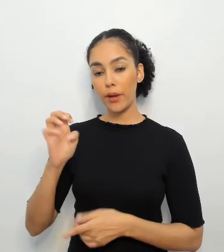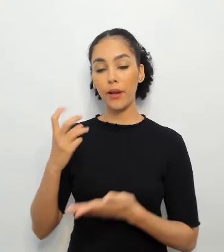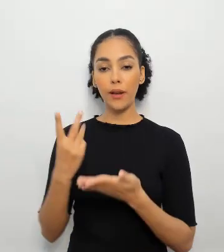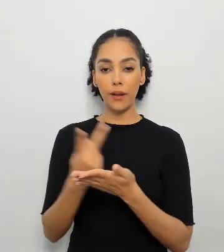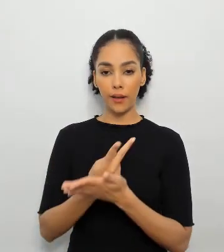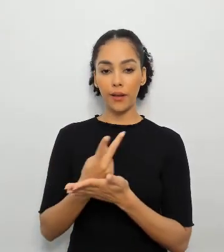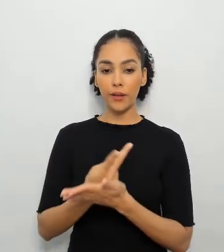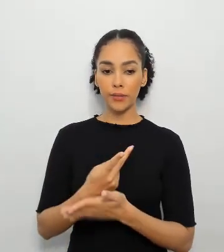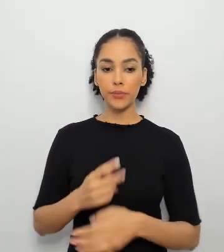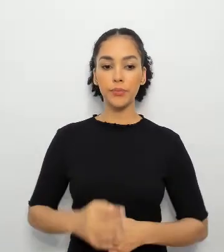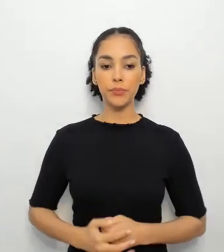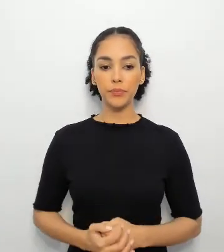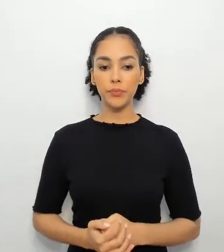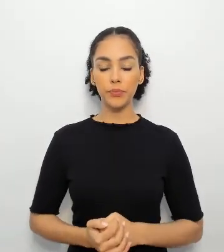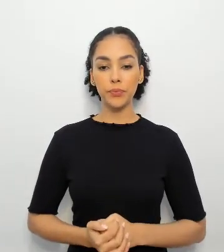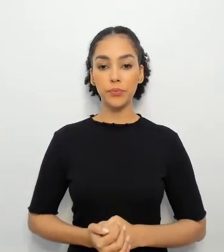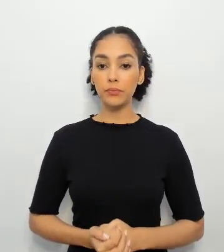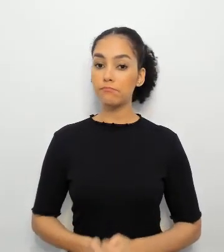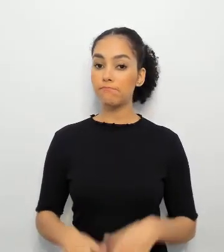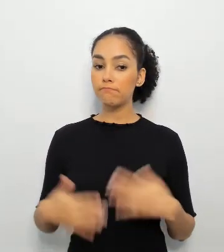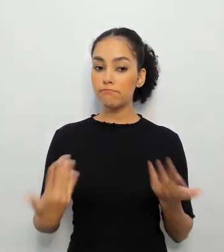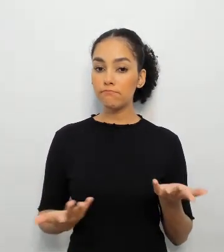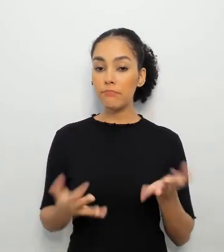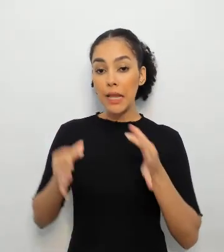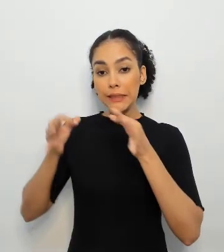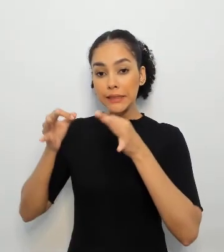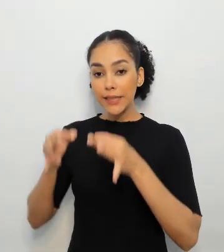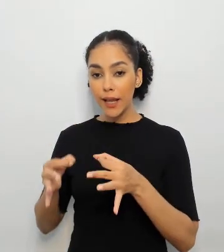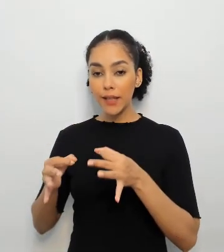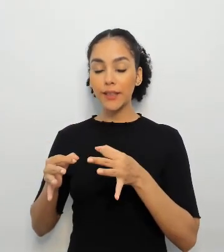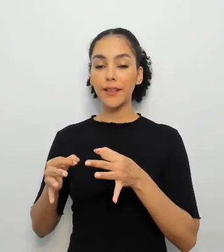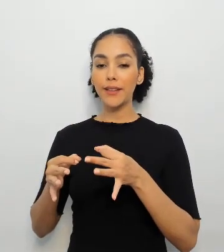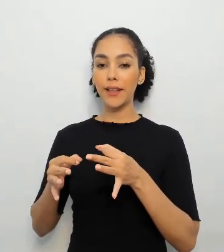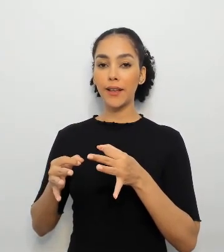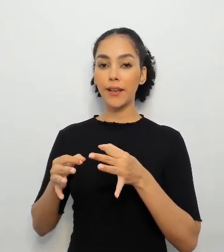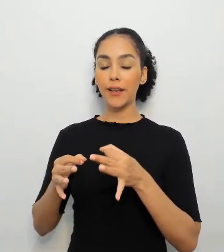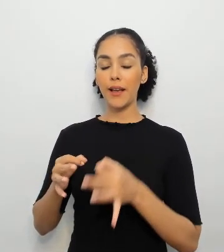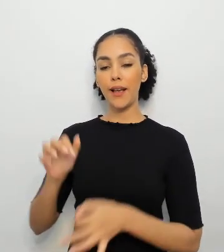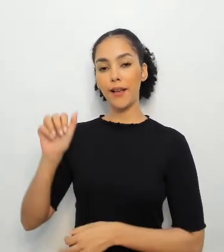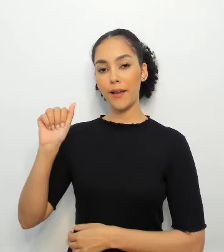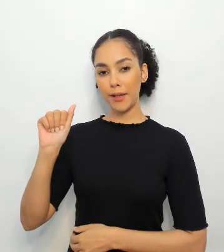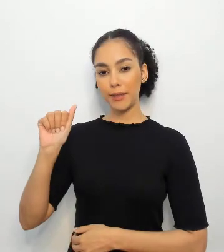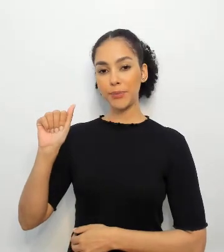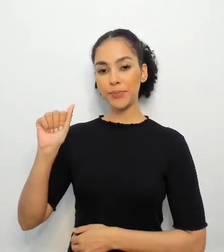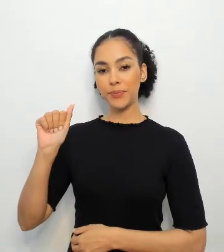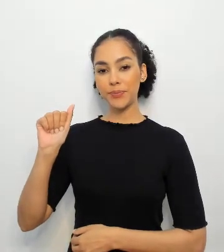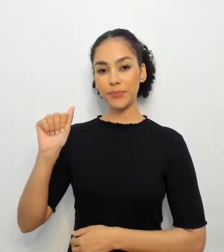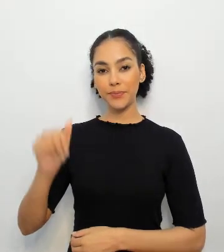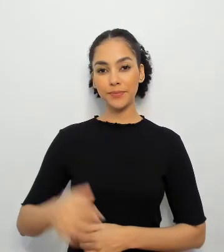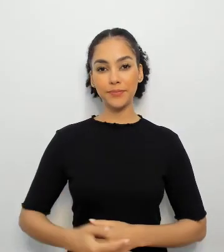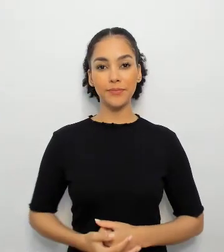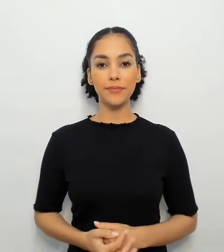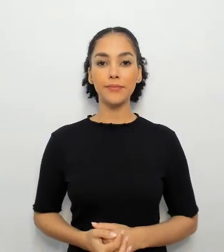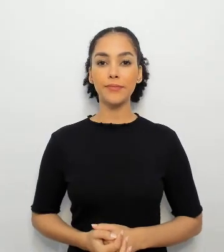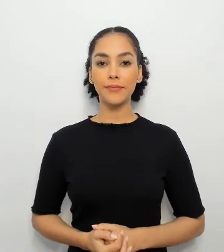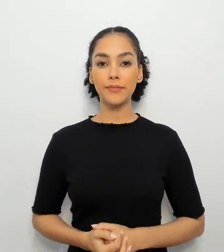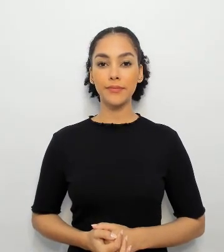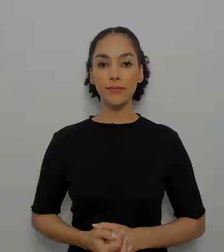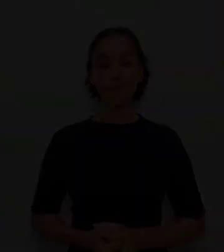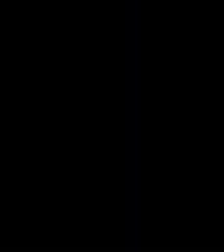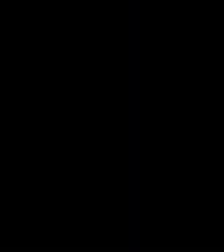Entre outras falhas. Então, a alternativa correta para essa questão, a alternativa é a letra A, tá bom?